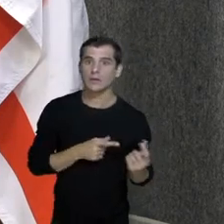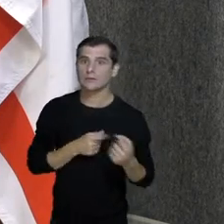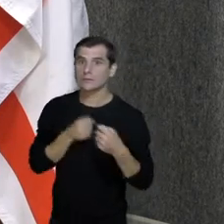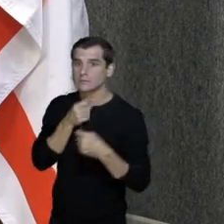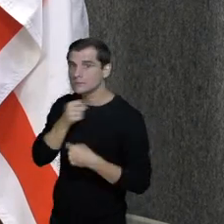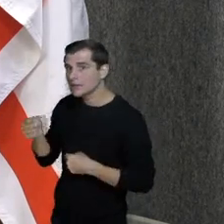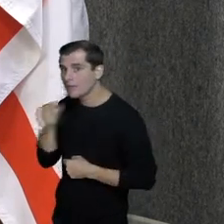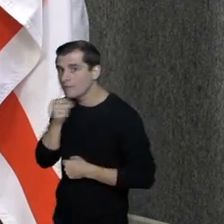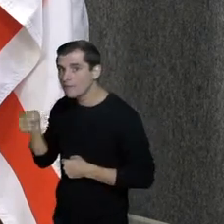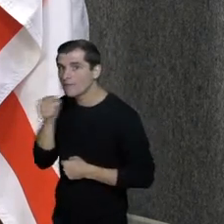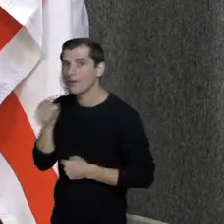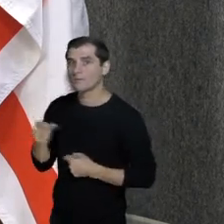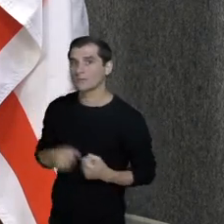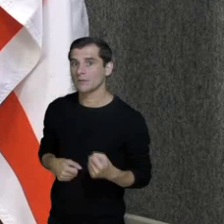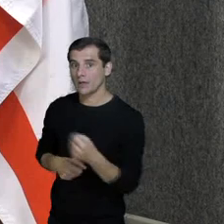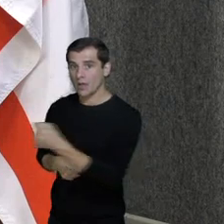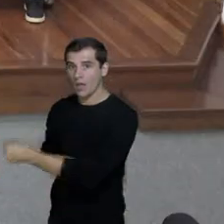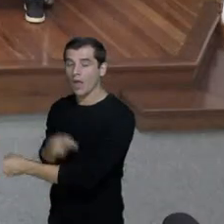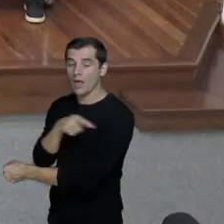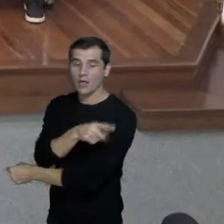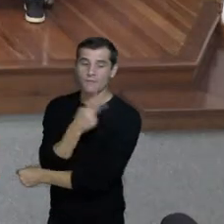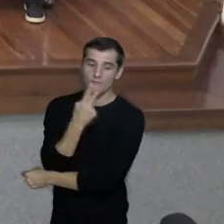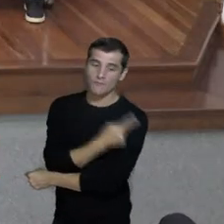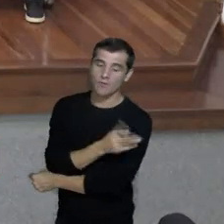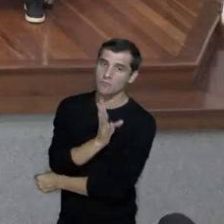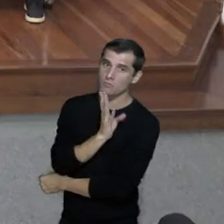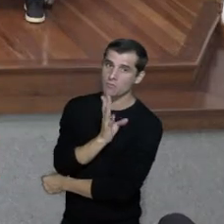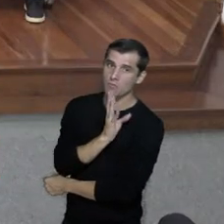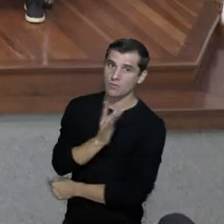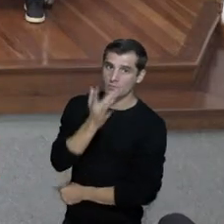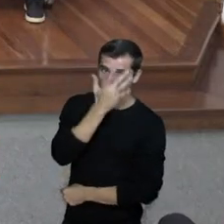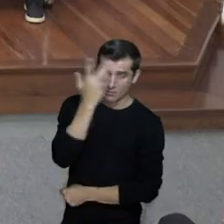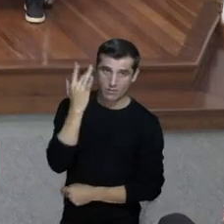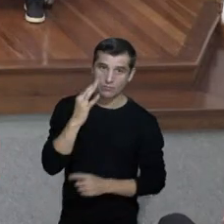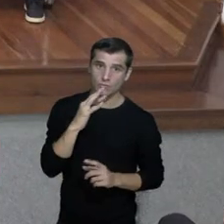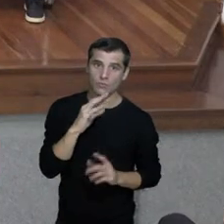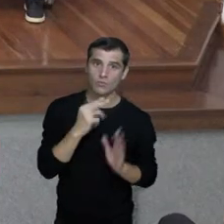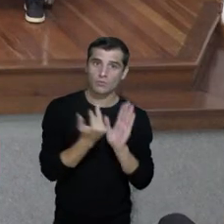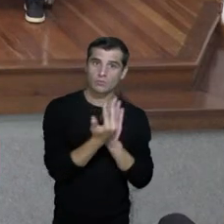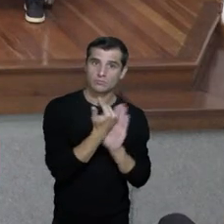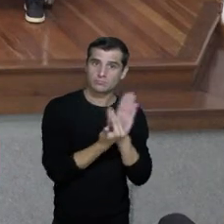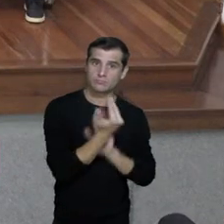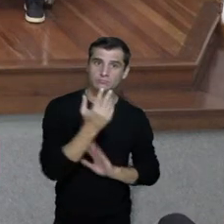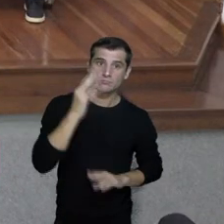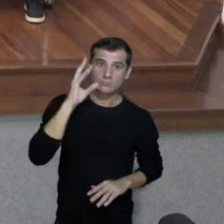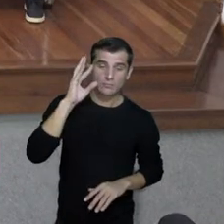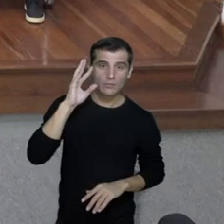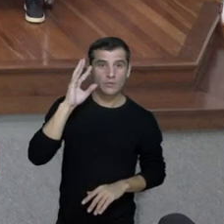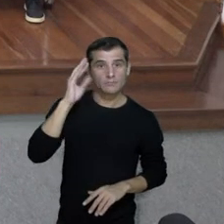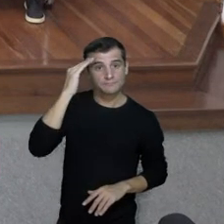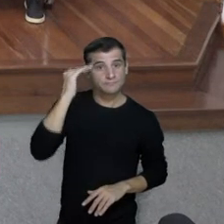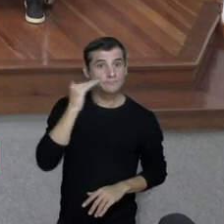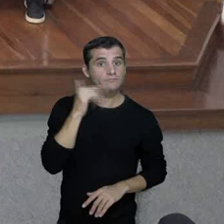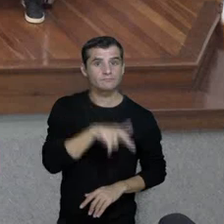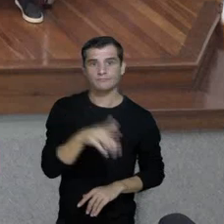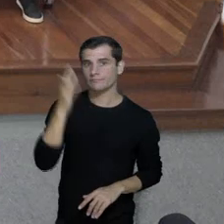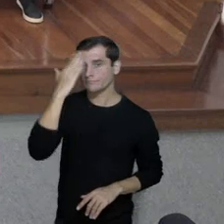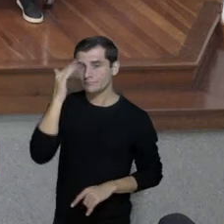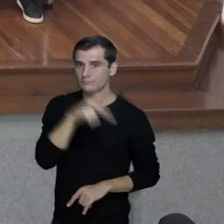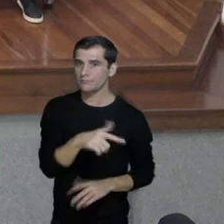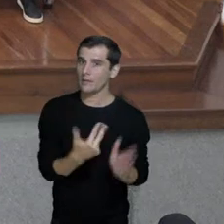dizendo que conhecia um artista que sabia desen acho que não era artista era um cartoonista que sabia desenhar bem que ele devia deveria me